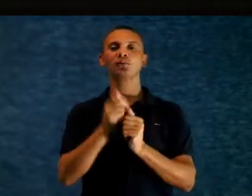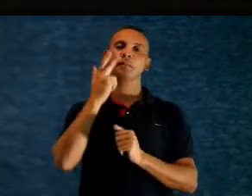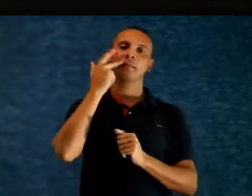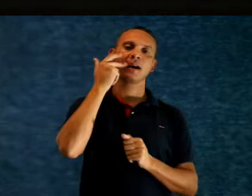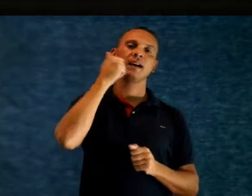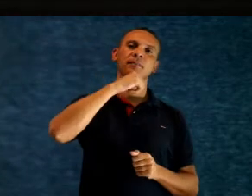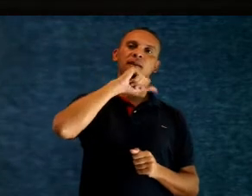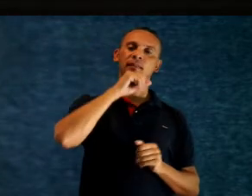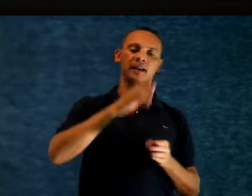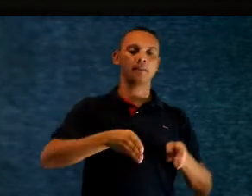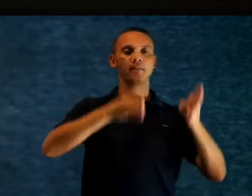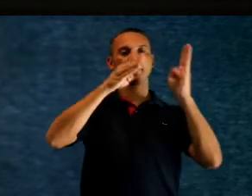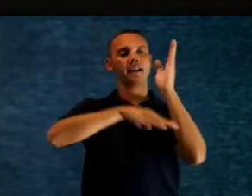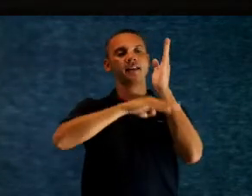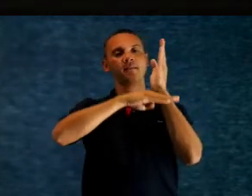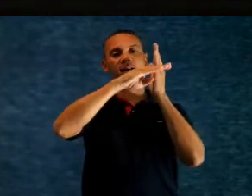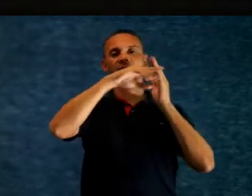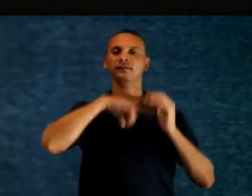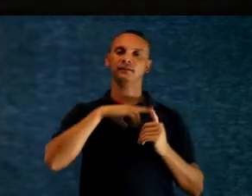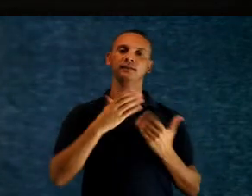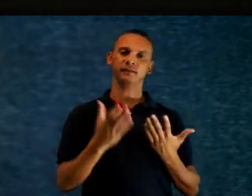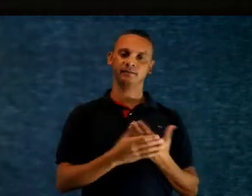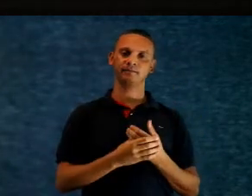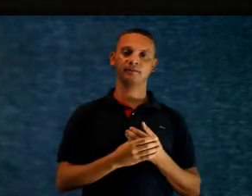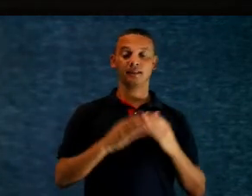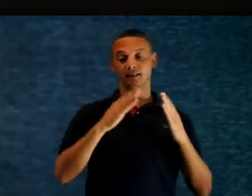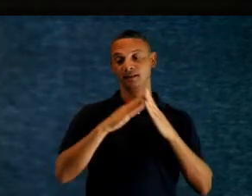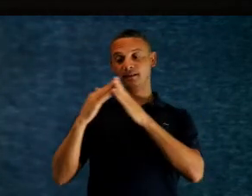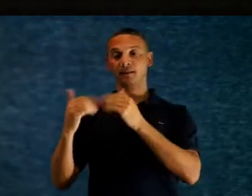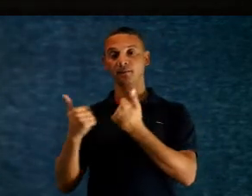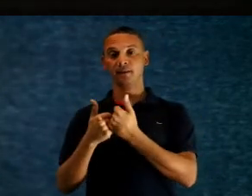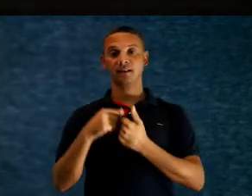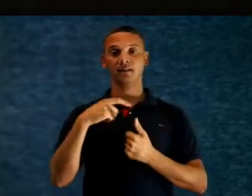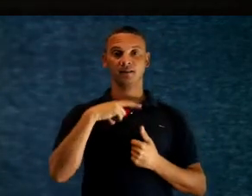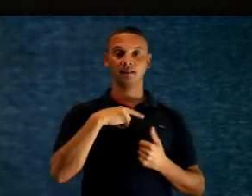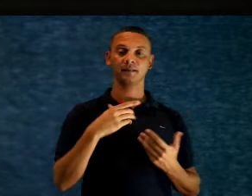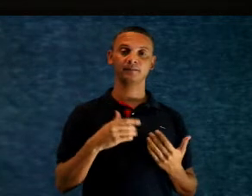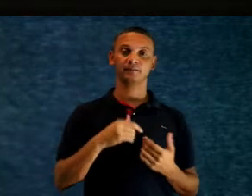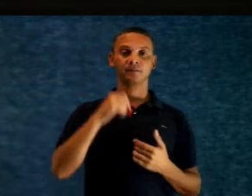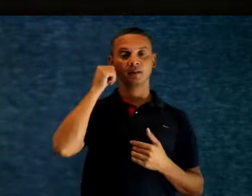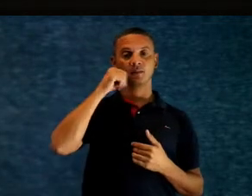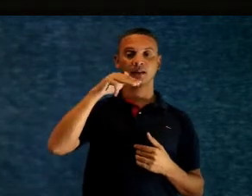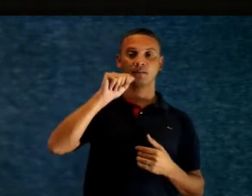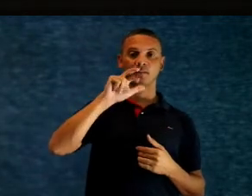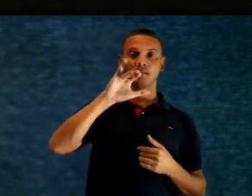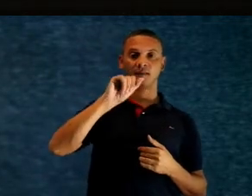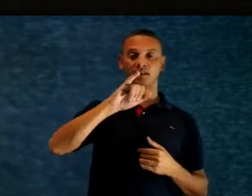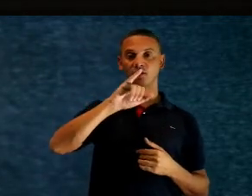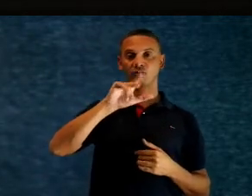Então, o Drummond ali na fronteira Copacabana e Ipanema e Maria Julieta já em Ipanema.